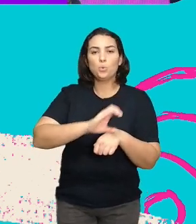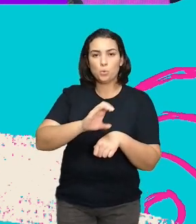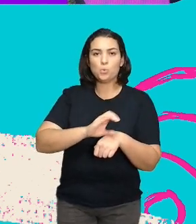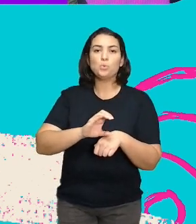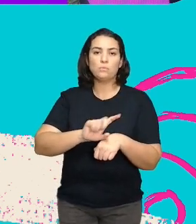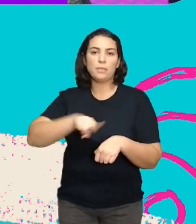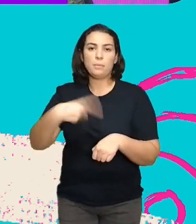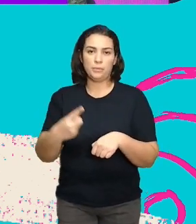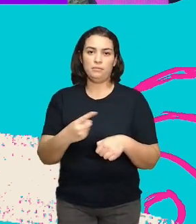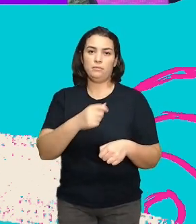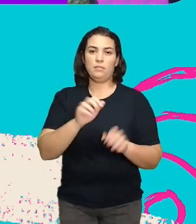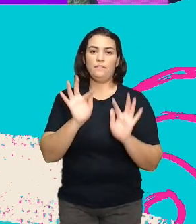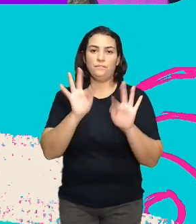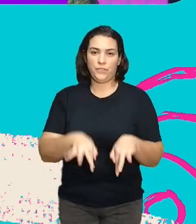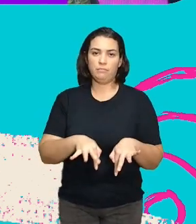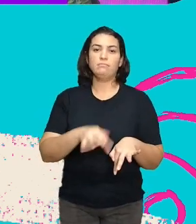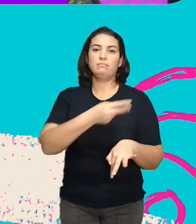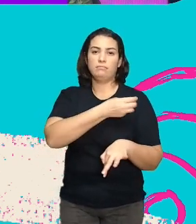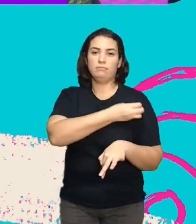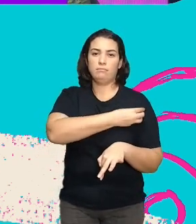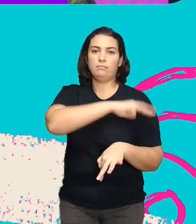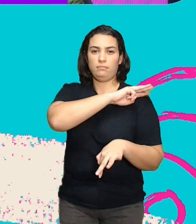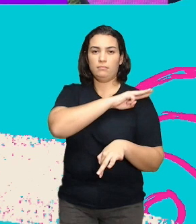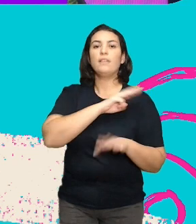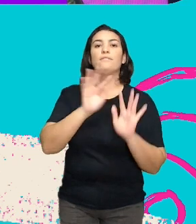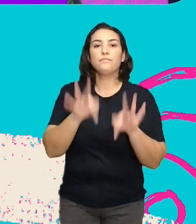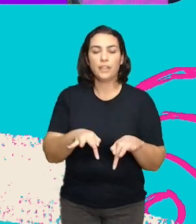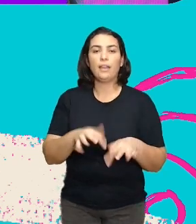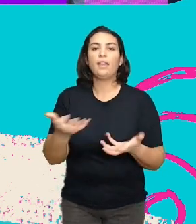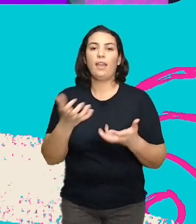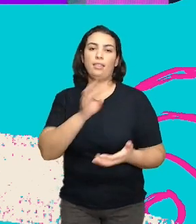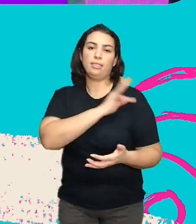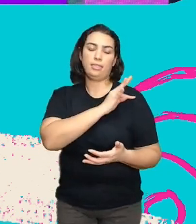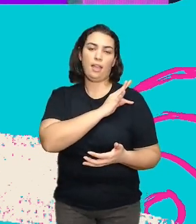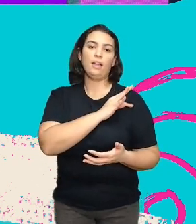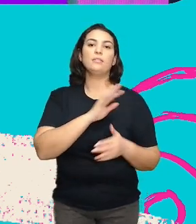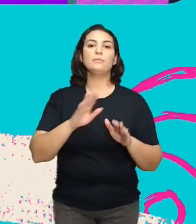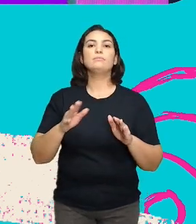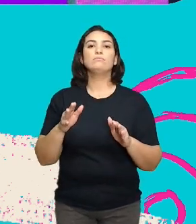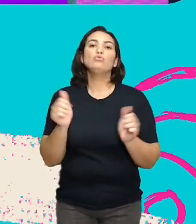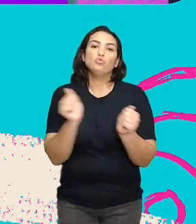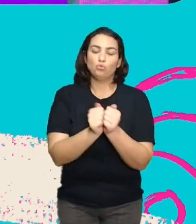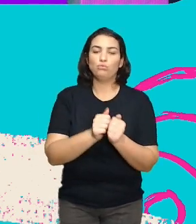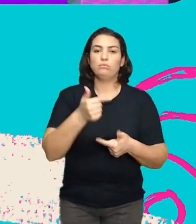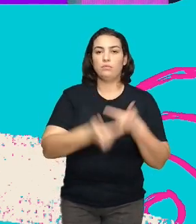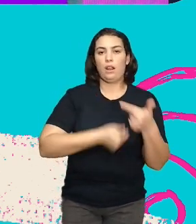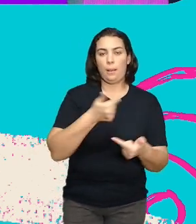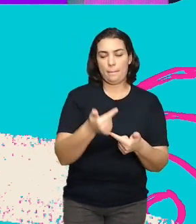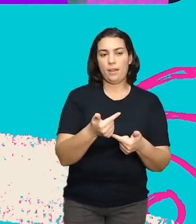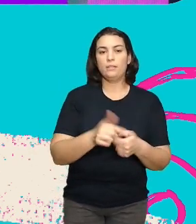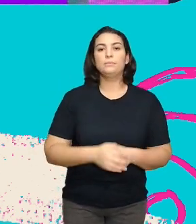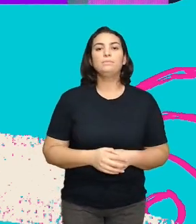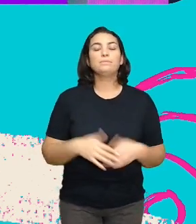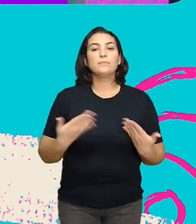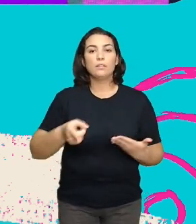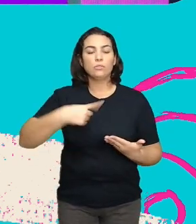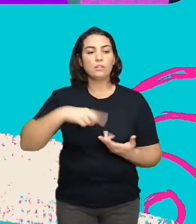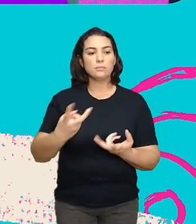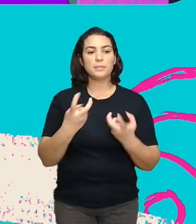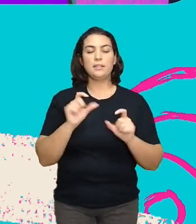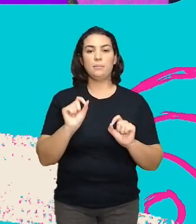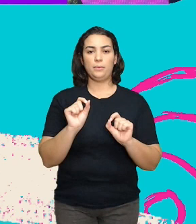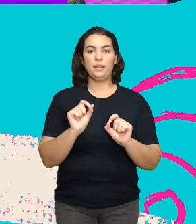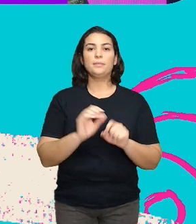mais presente até hoje, e 10% conciliando com o trabalho. Então, a gente percebe aqui também que